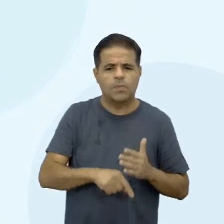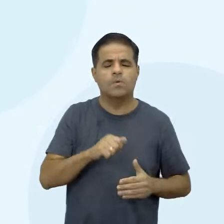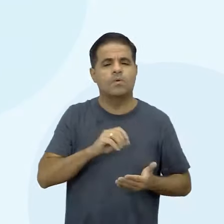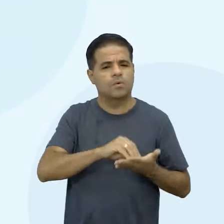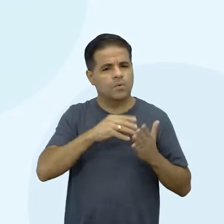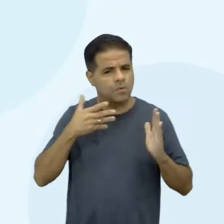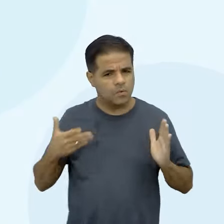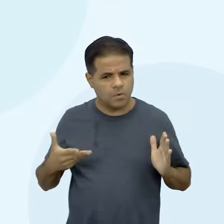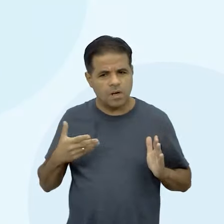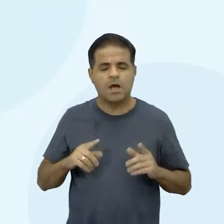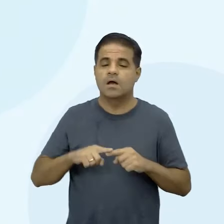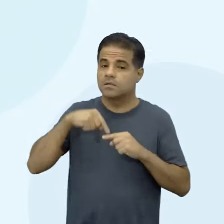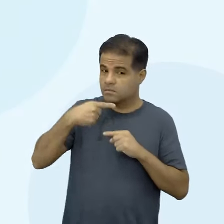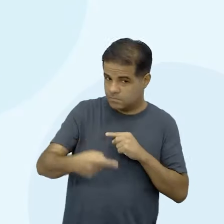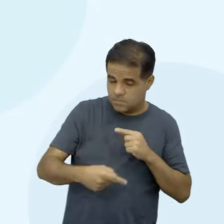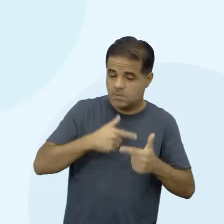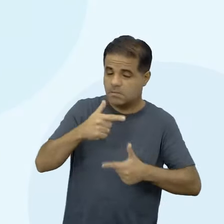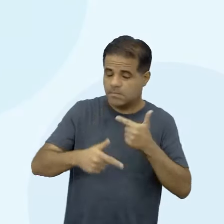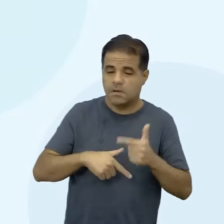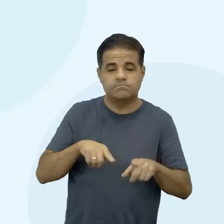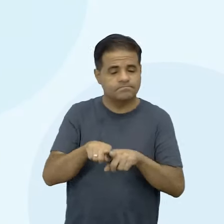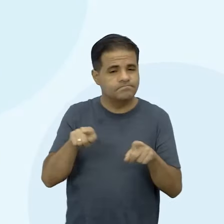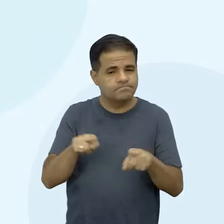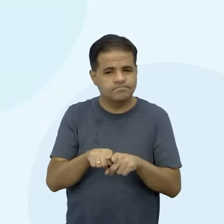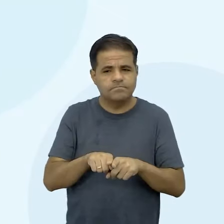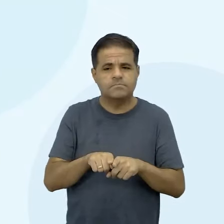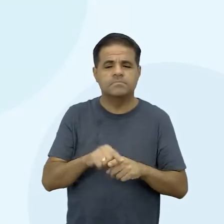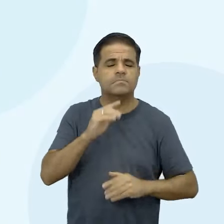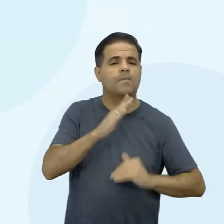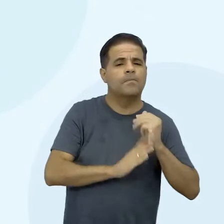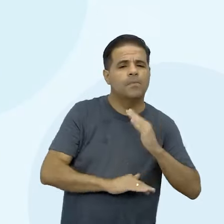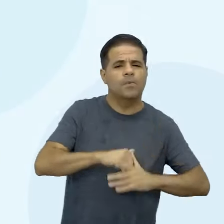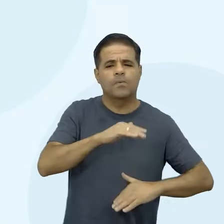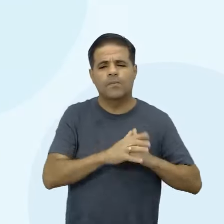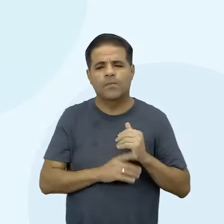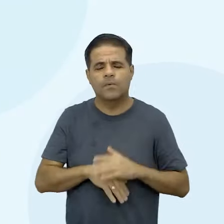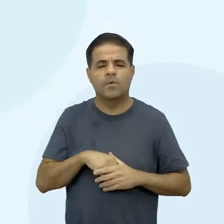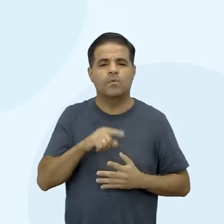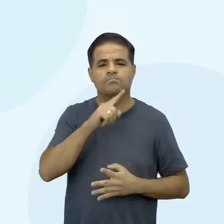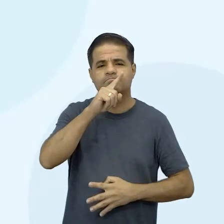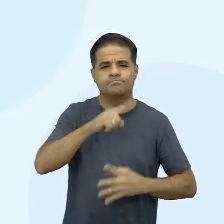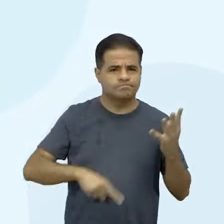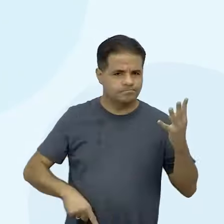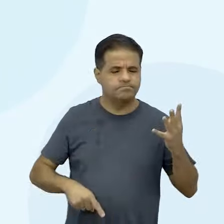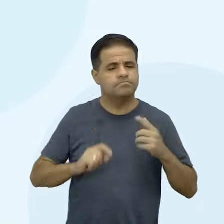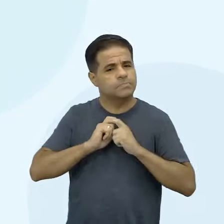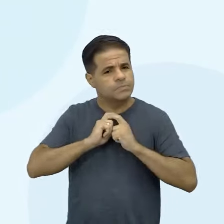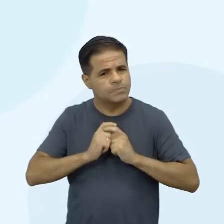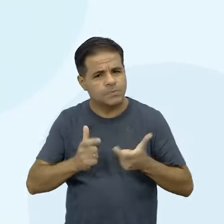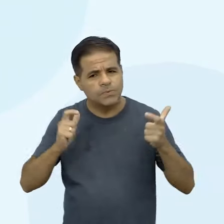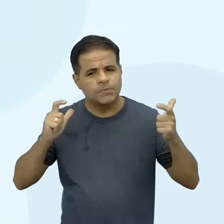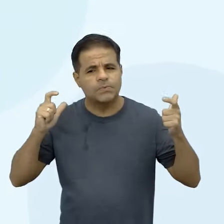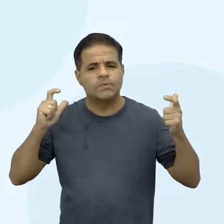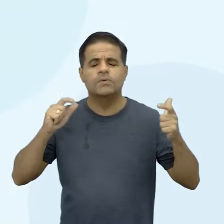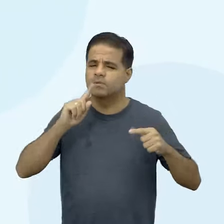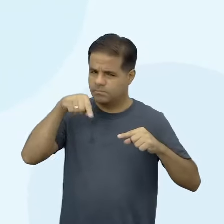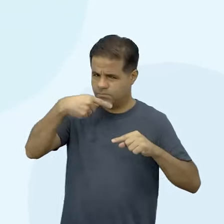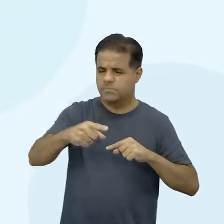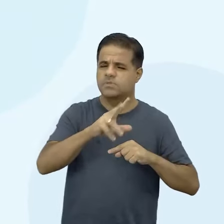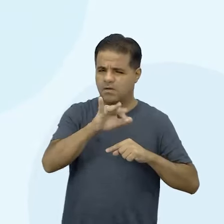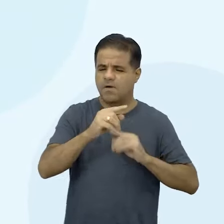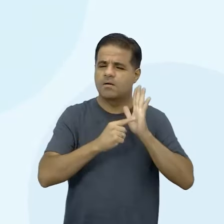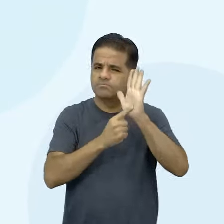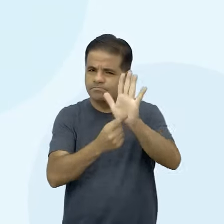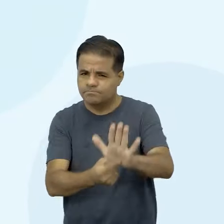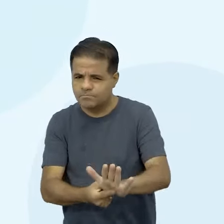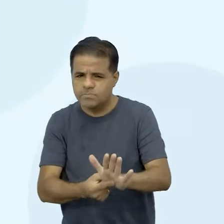curricular. E vai trabalhar também um pouquinho aí as habilidades dos 4 eixos estruturantes. A gente vai mostrar daqui a pouquinho para